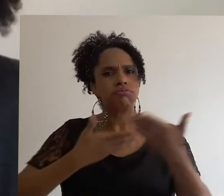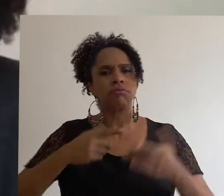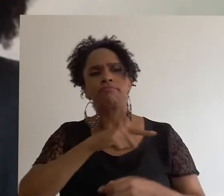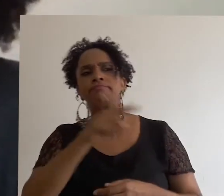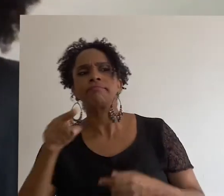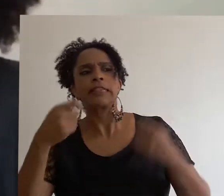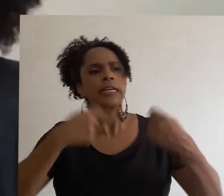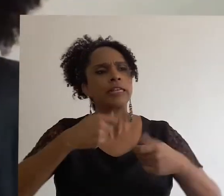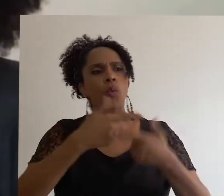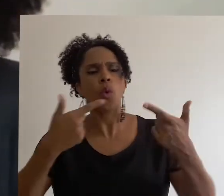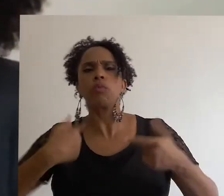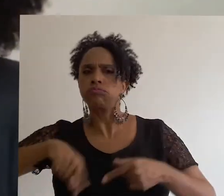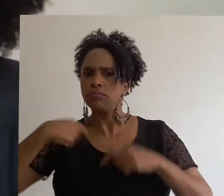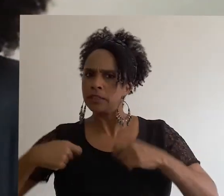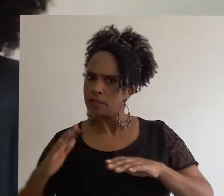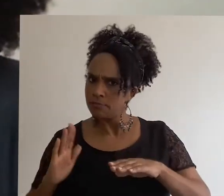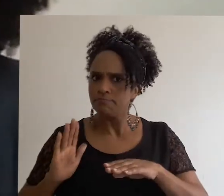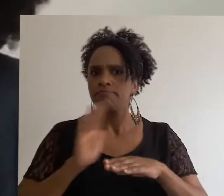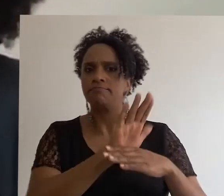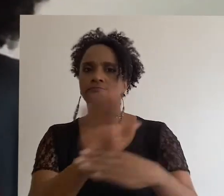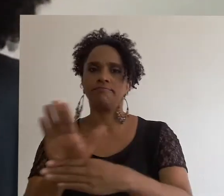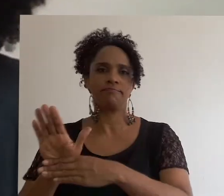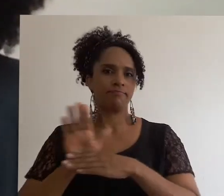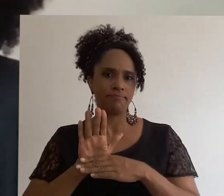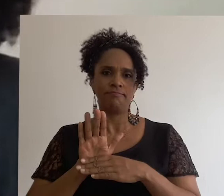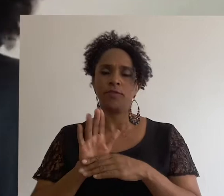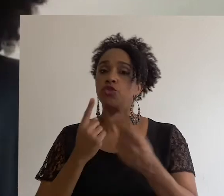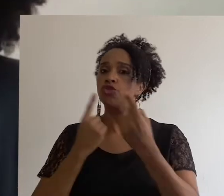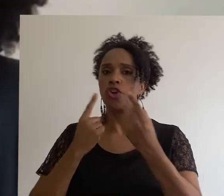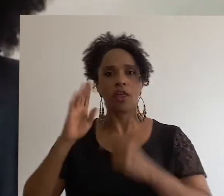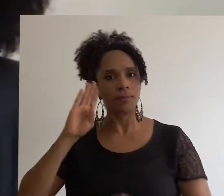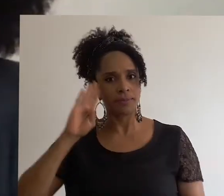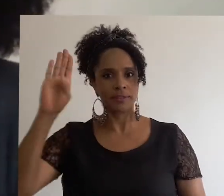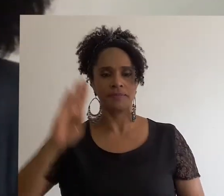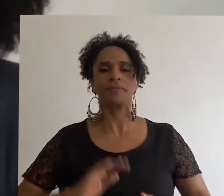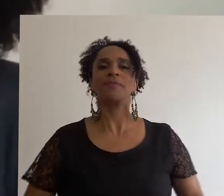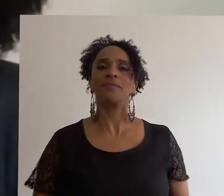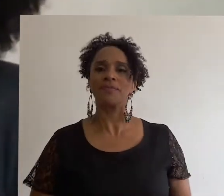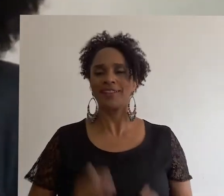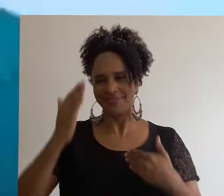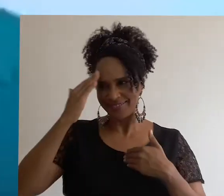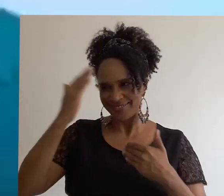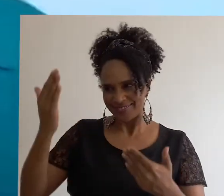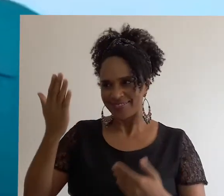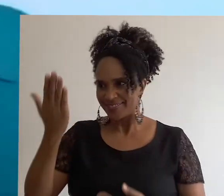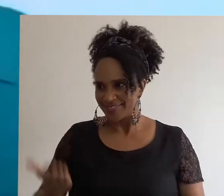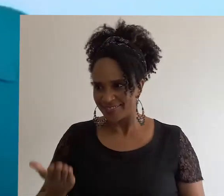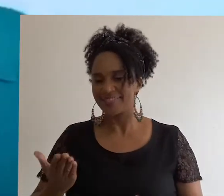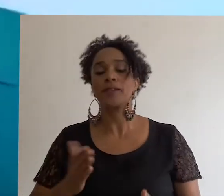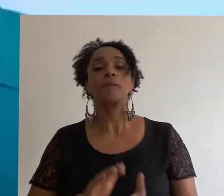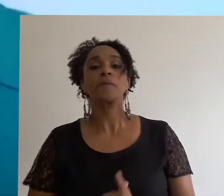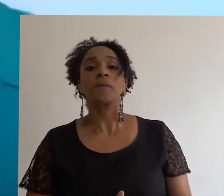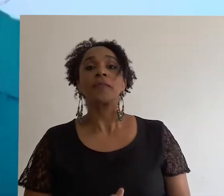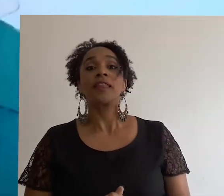demandas para uma intervenção dialógica com o Instituto. Obrigada, Lívia